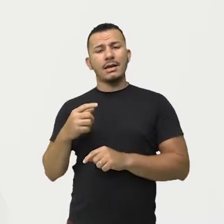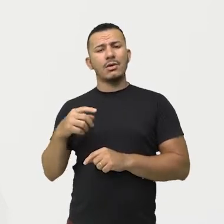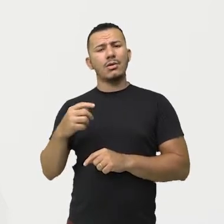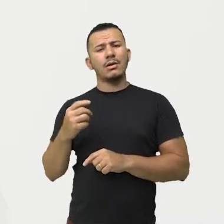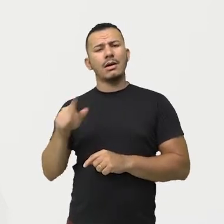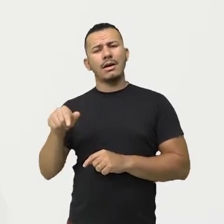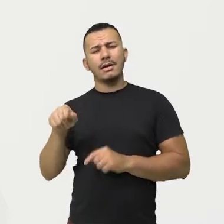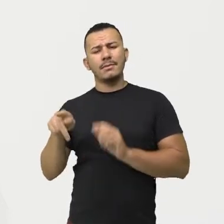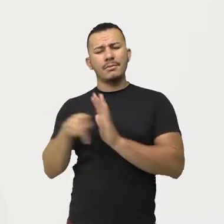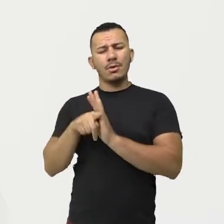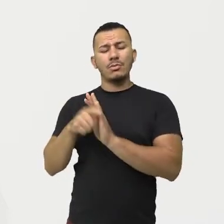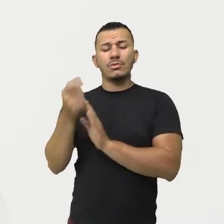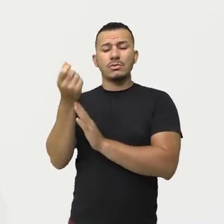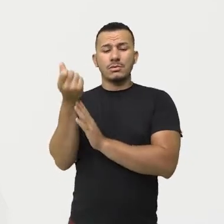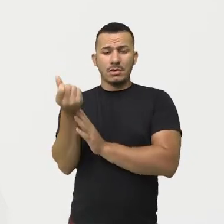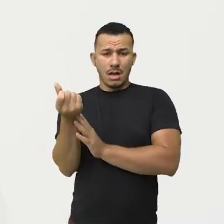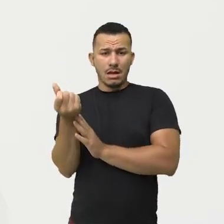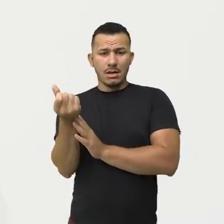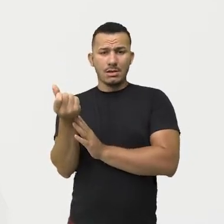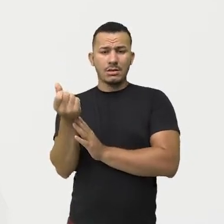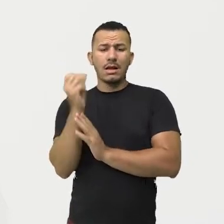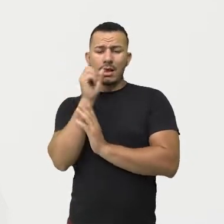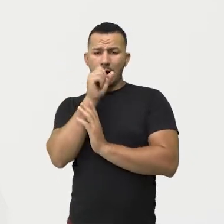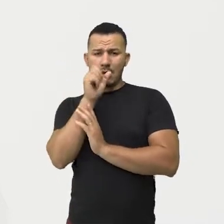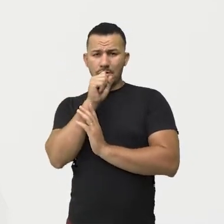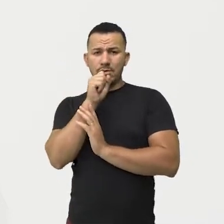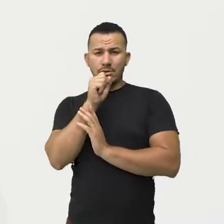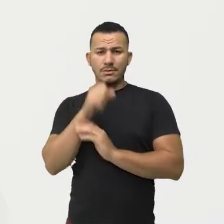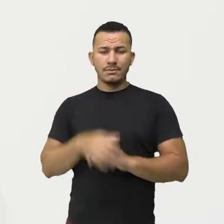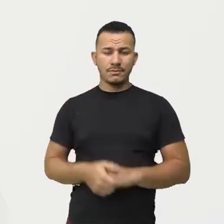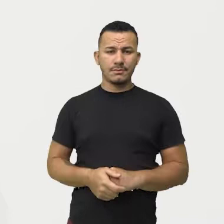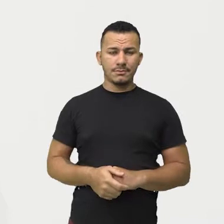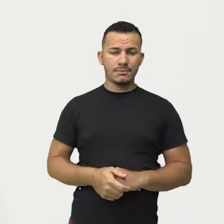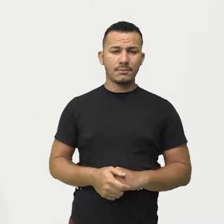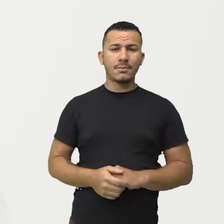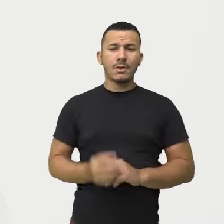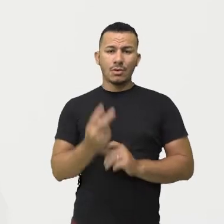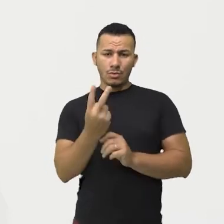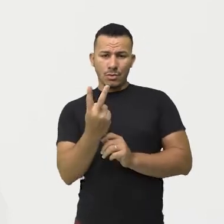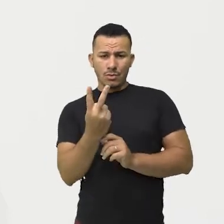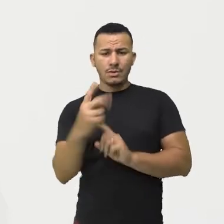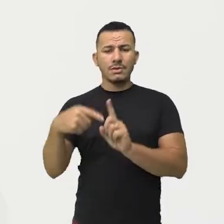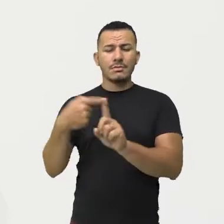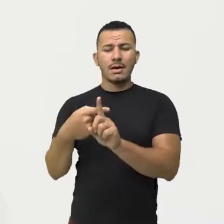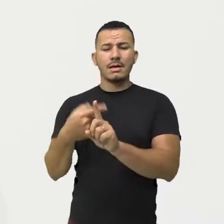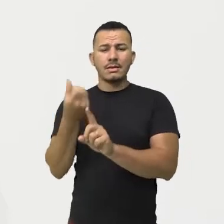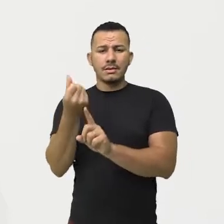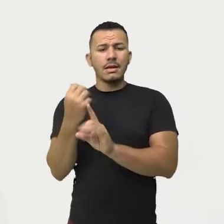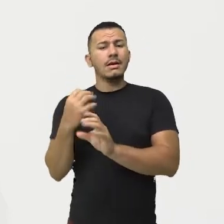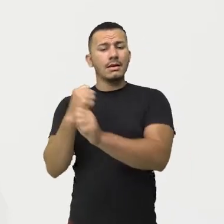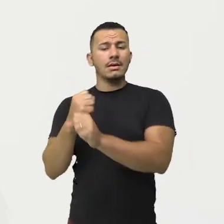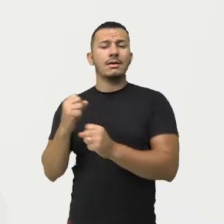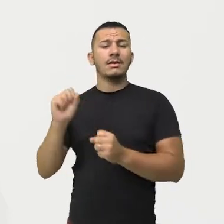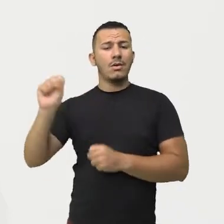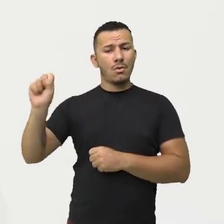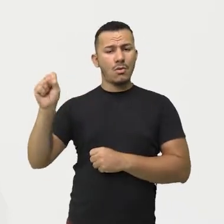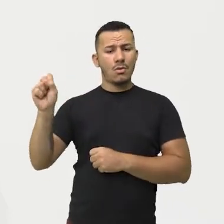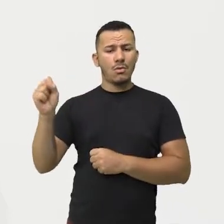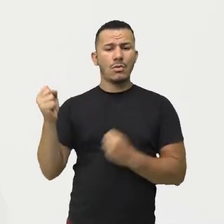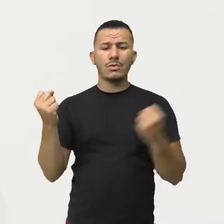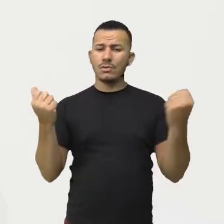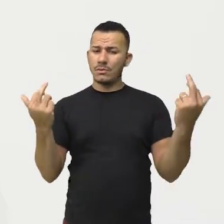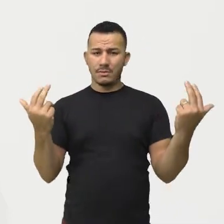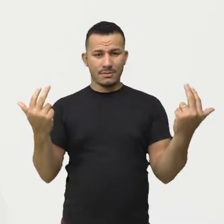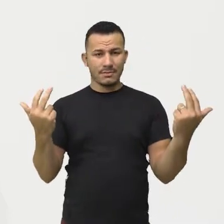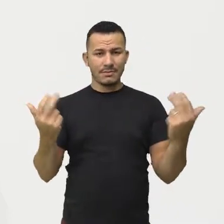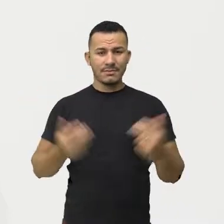5 e 1, 6. Olha, 2 com 6. Somando, isso aqui também vai me dar 8